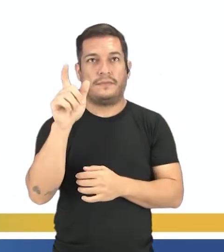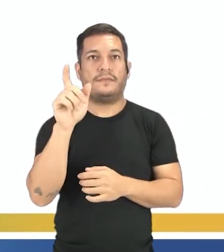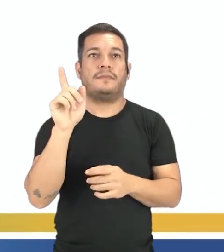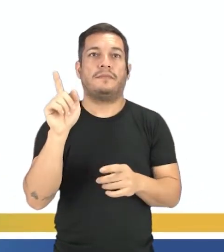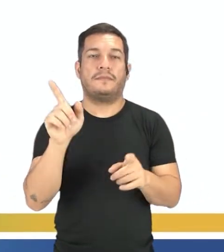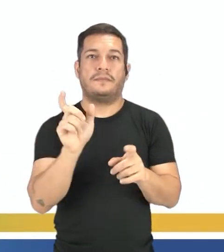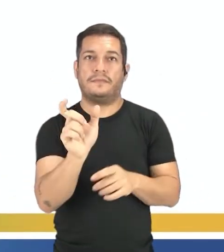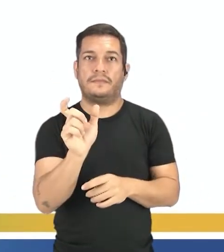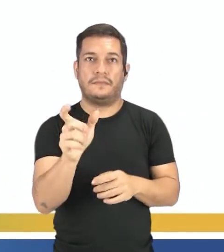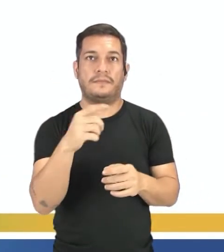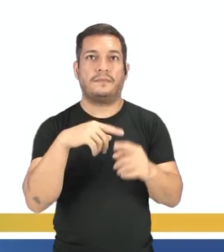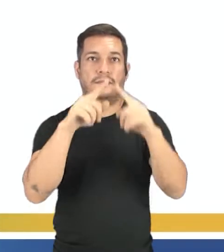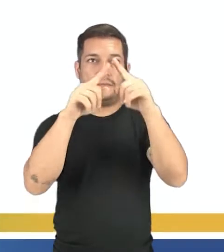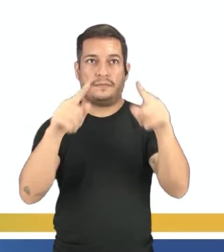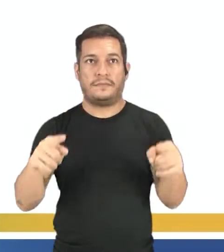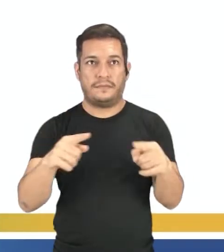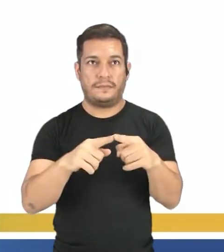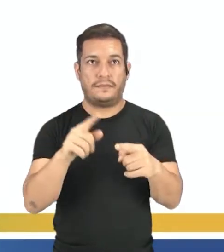cone.